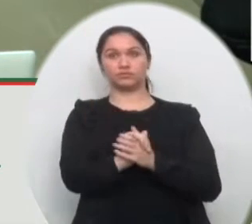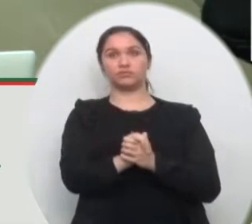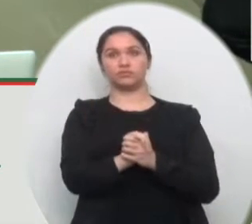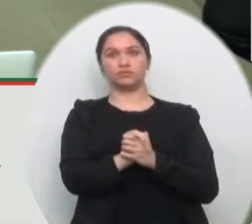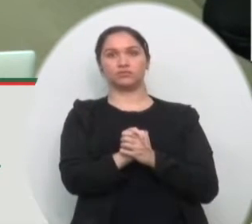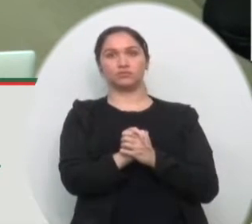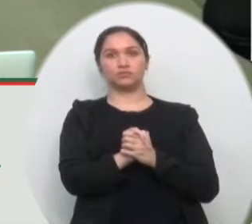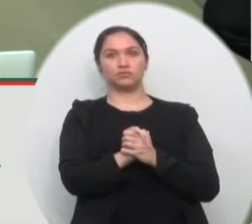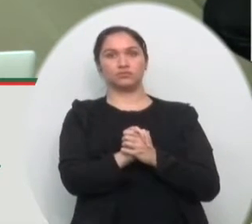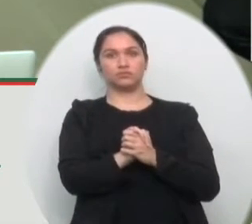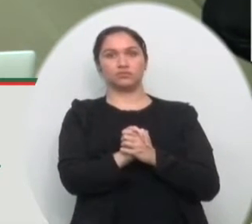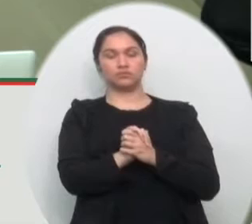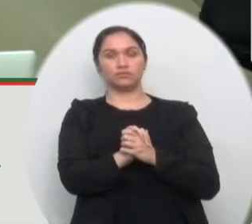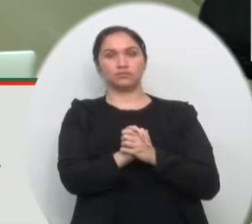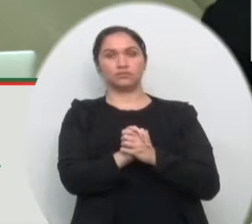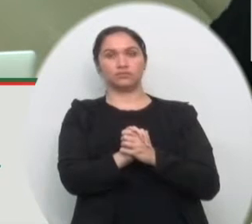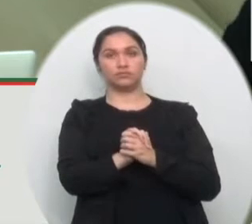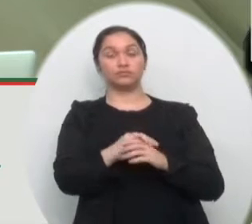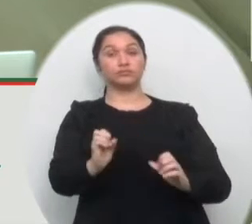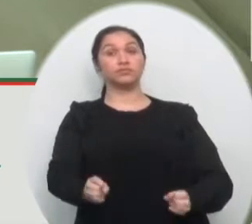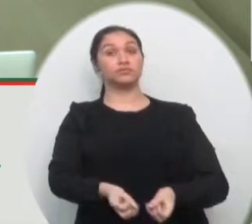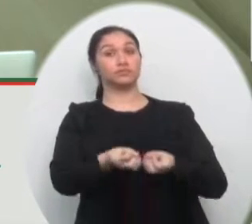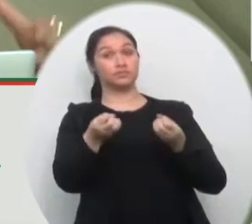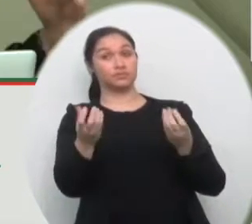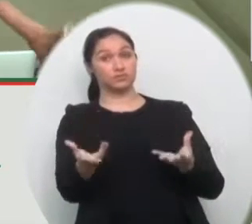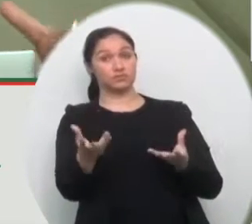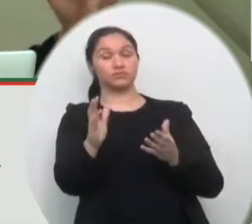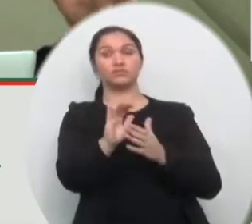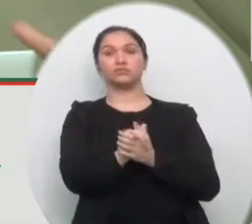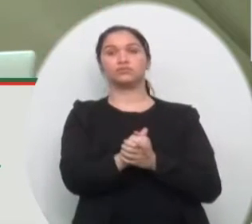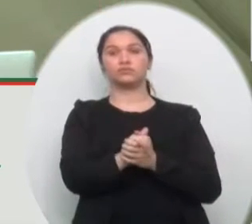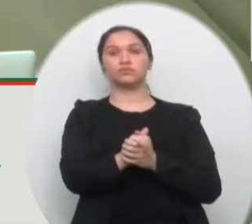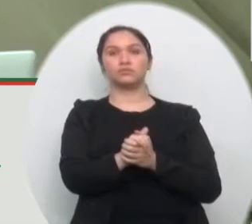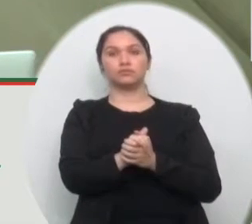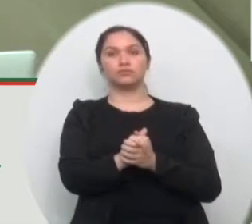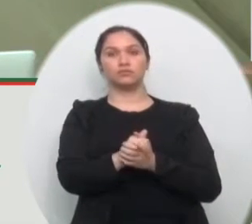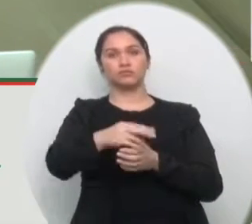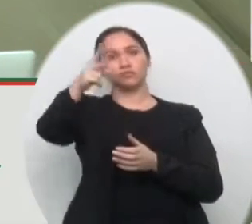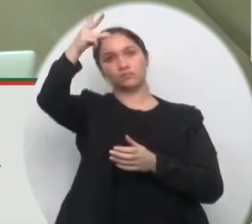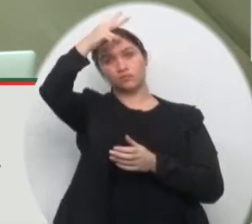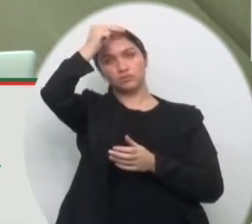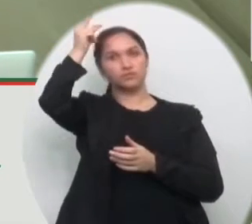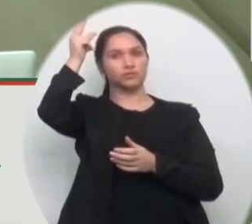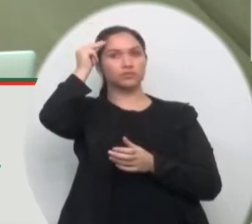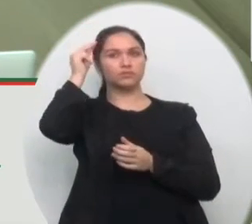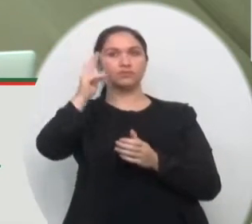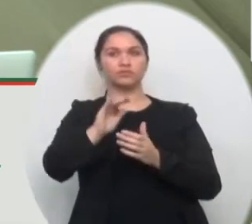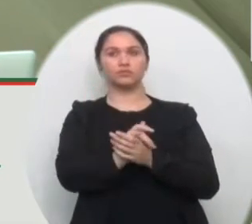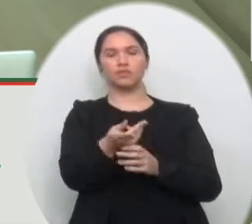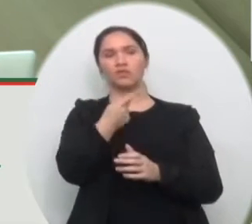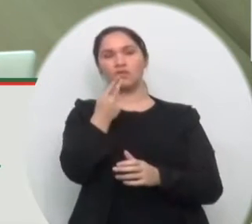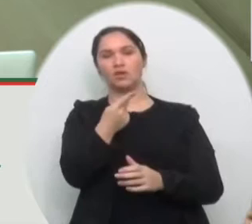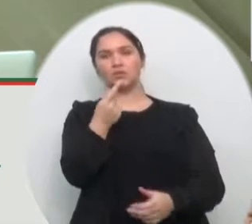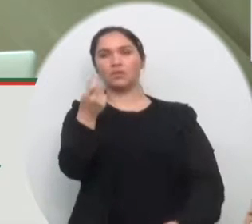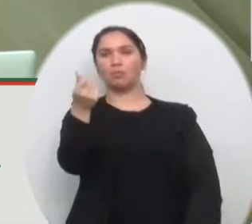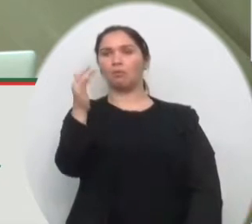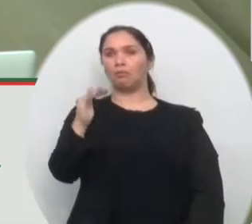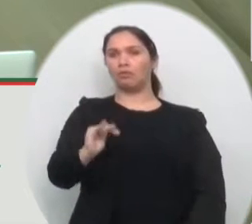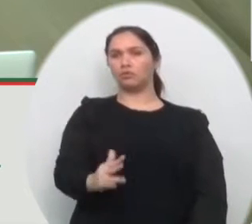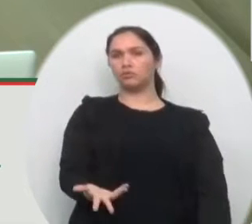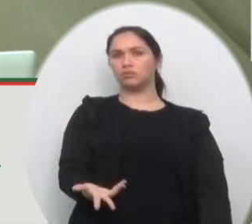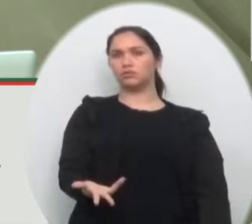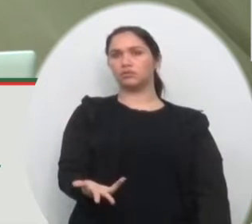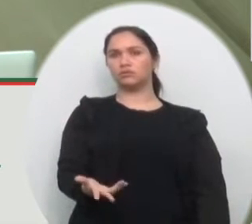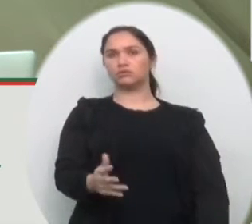errado. Né? E o prefeito, mediante, aquela coisa, economia, mas que tipo de economia? Que tipo de